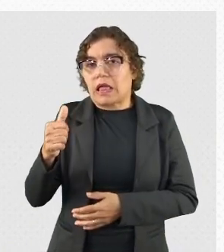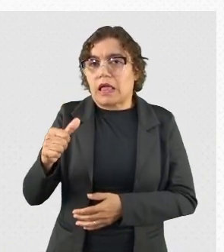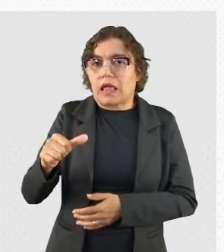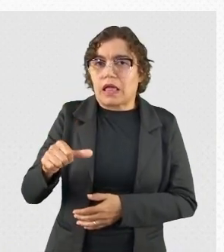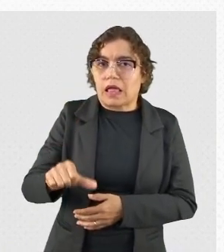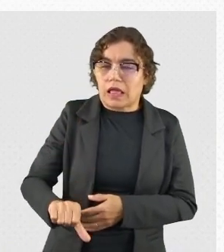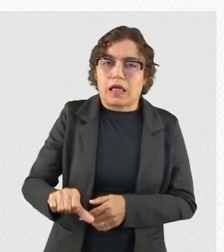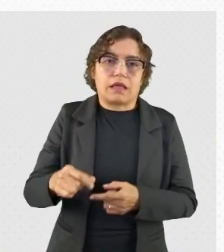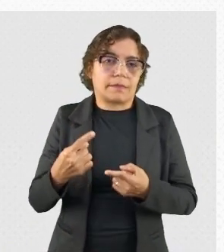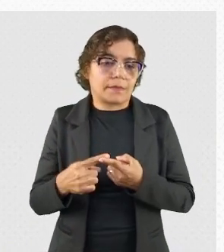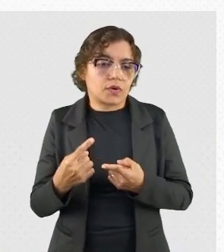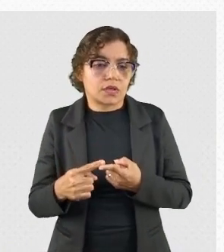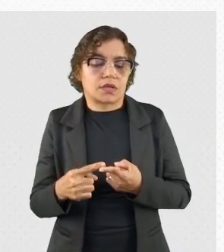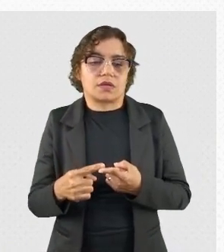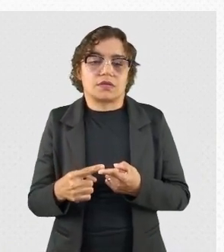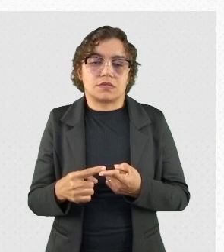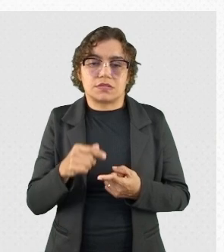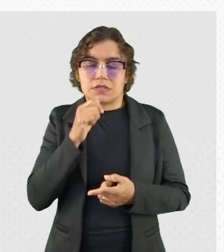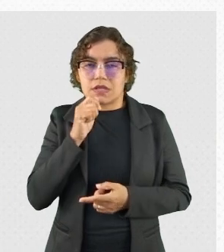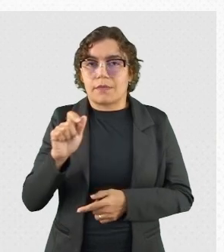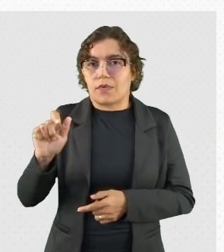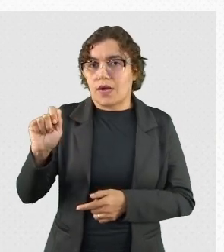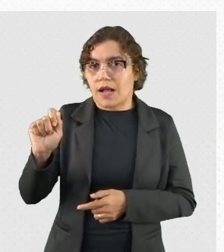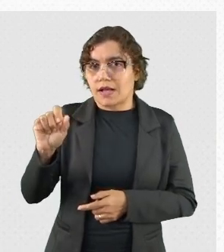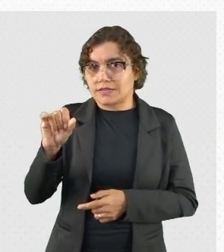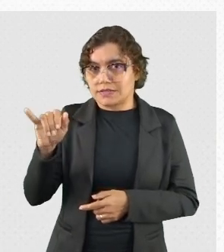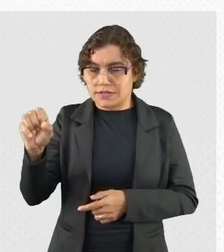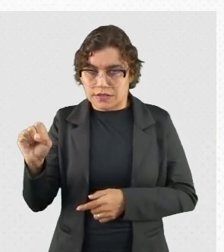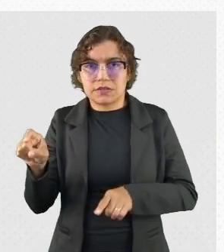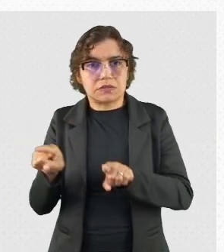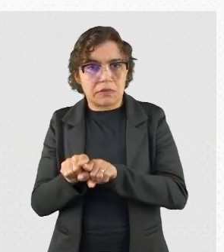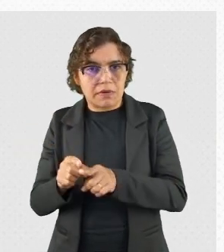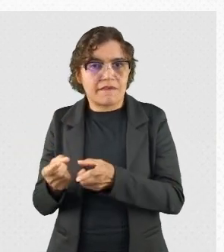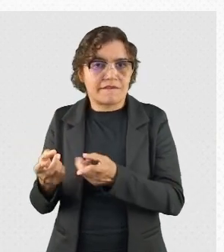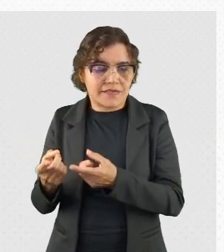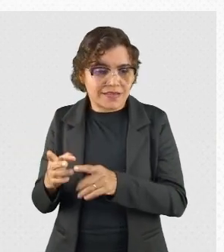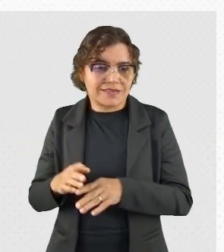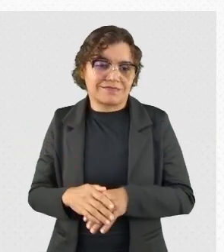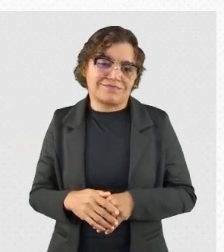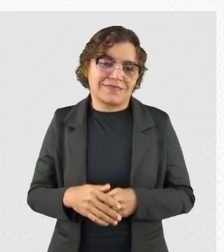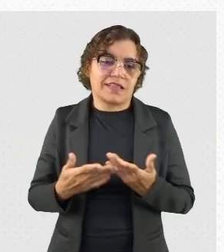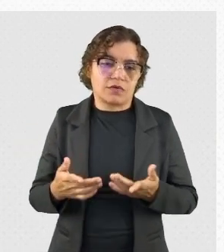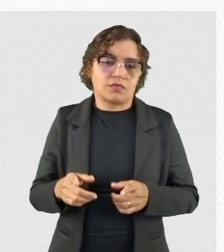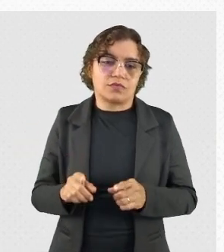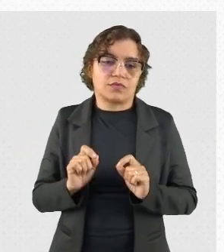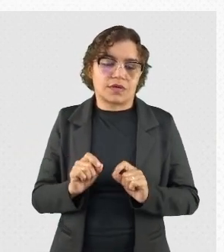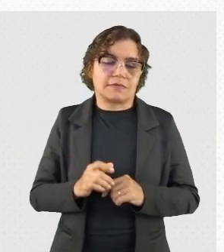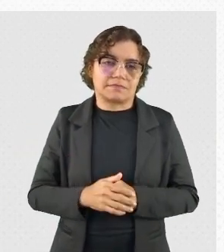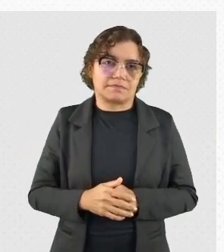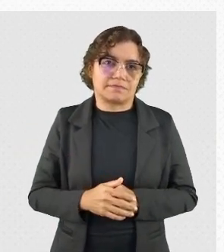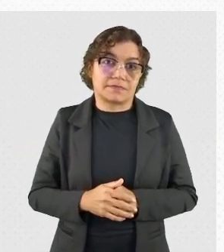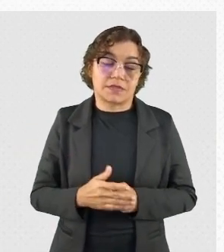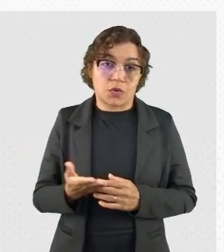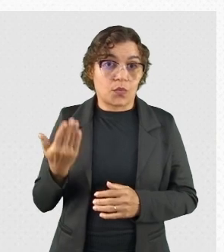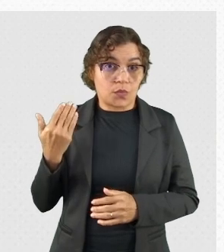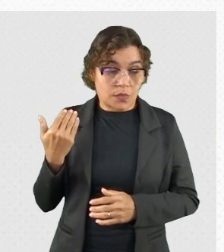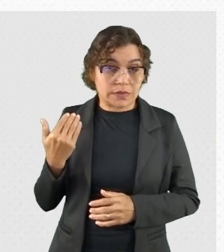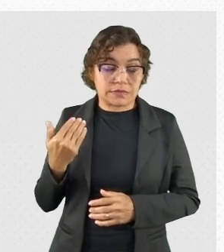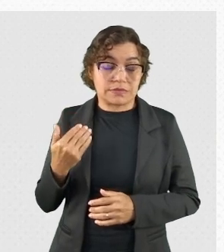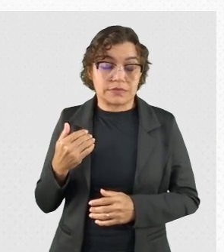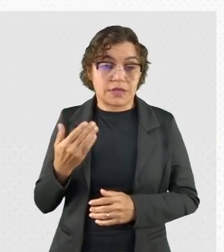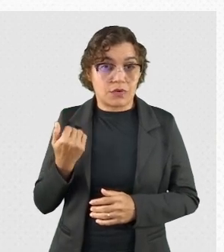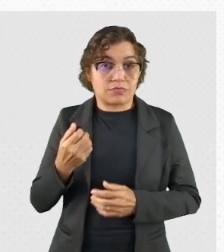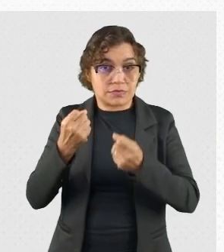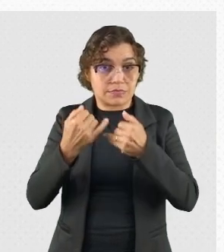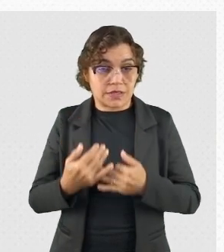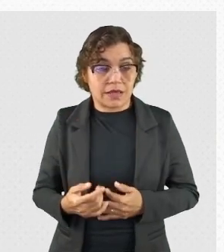né, asiática. Então, lá você tem seringas também, como eu falei ainda há pouco, e eles começam, então, a produzir. Então, é o que eu falei no início dessa aula, gente, que